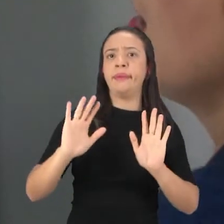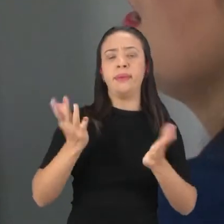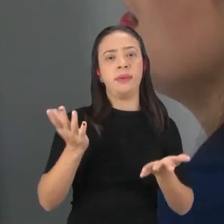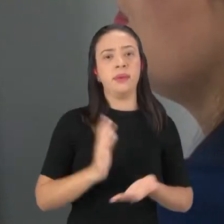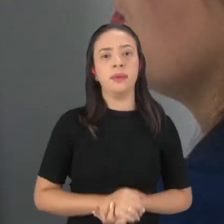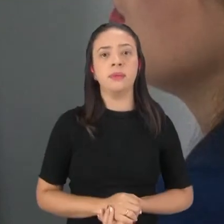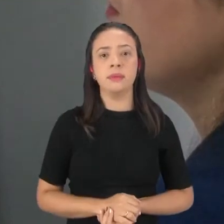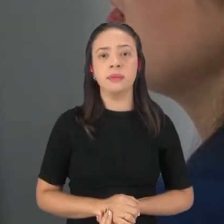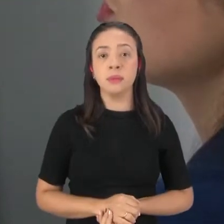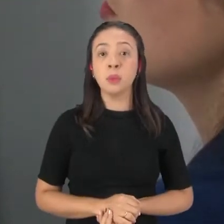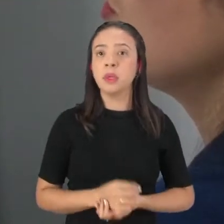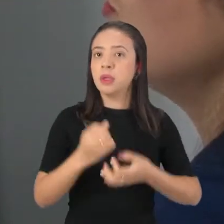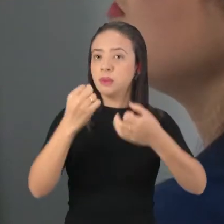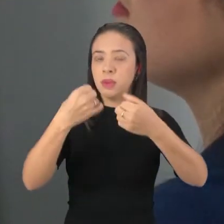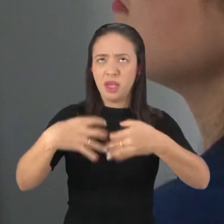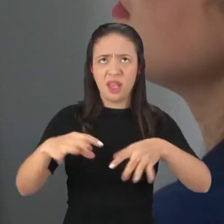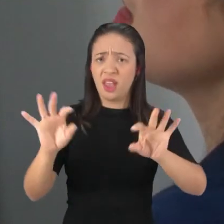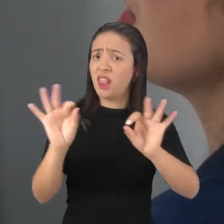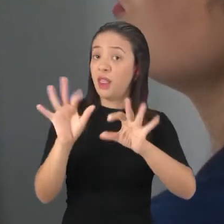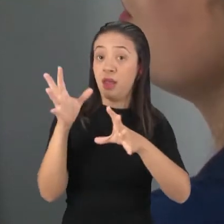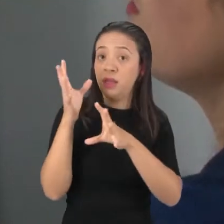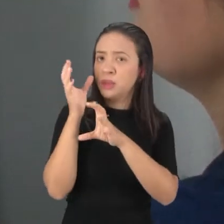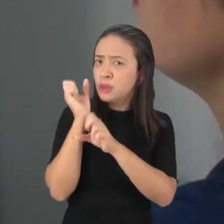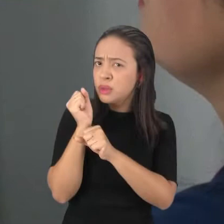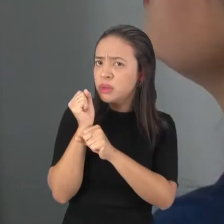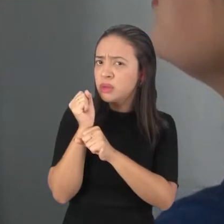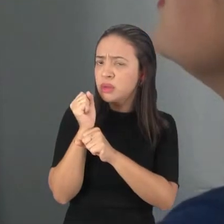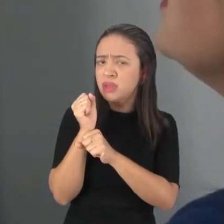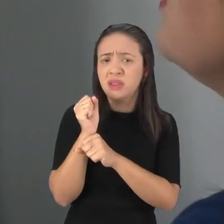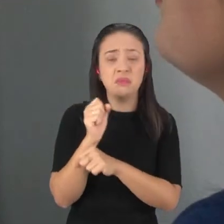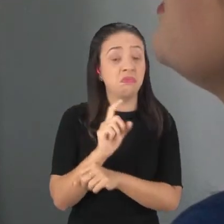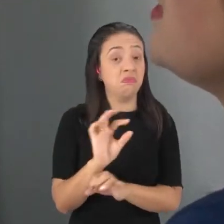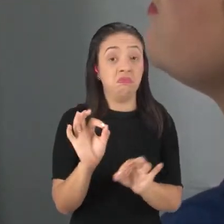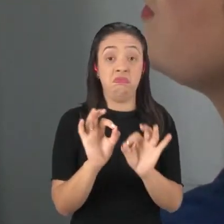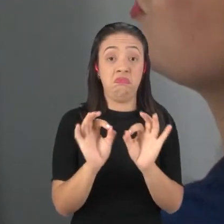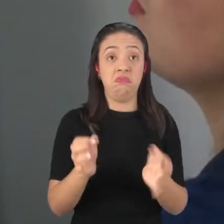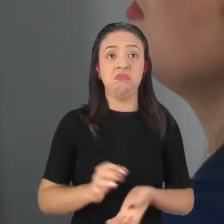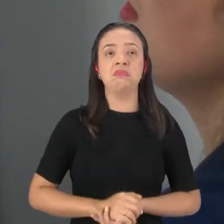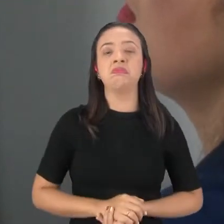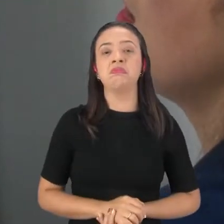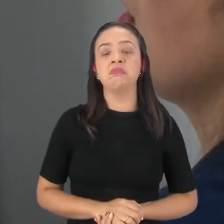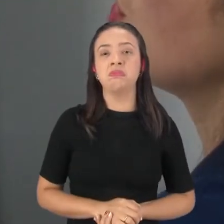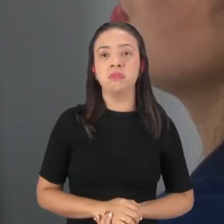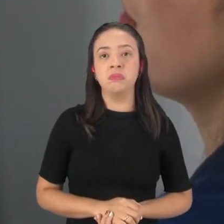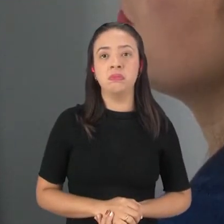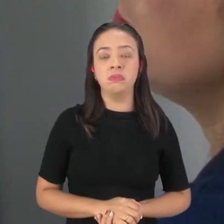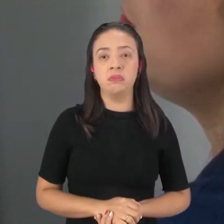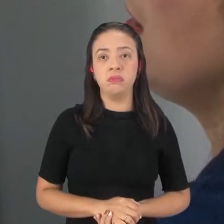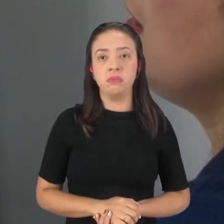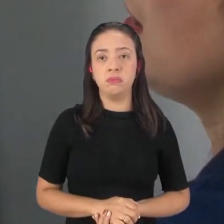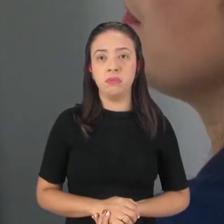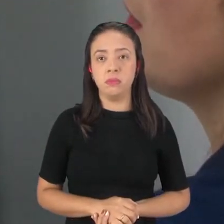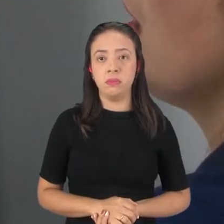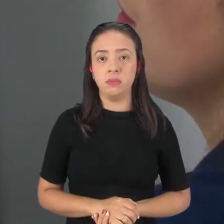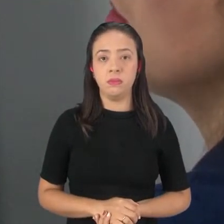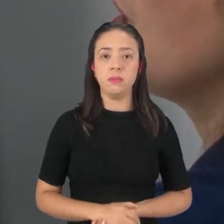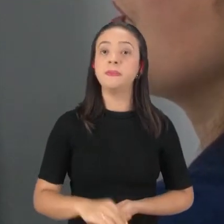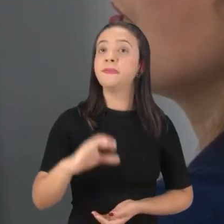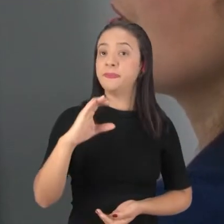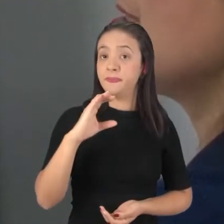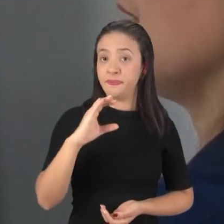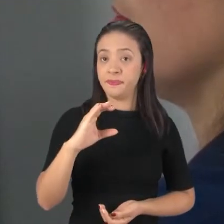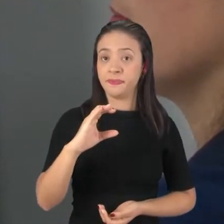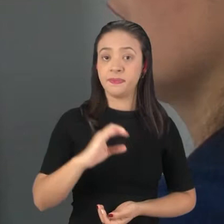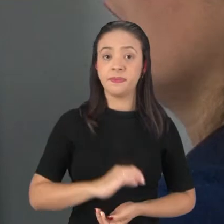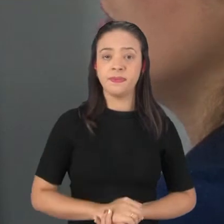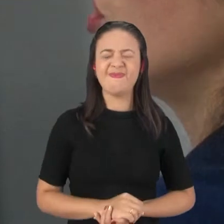tá? Ó, não fala sobre dormir. Se elas dormem muito, ó, em nenhum momento ele falou sobre as girafas dormirem aqui. Vamos